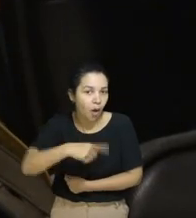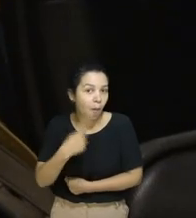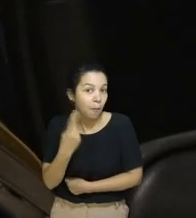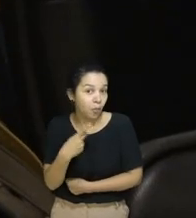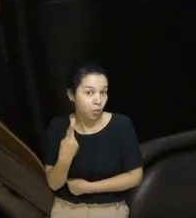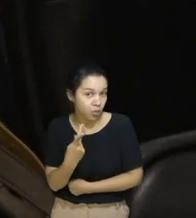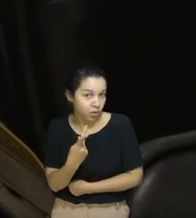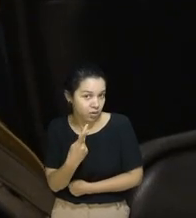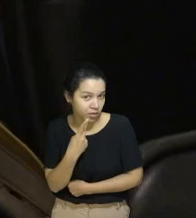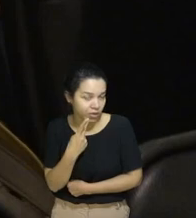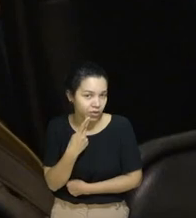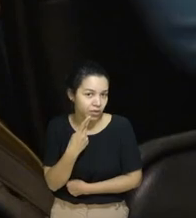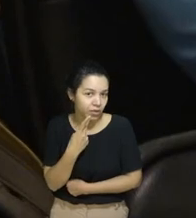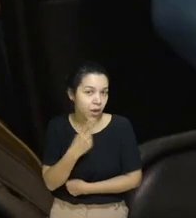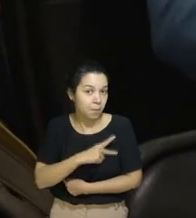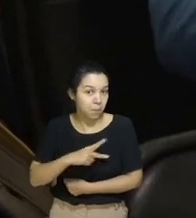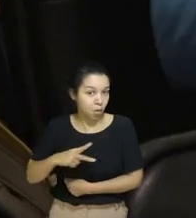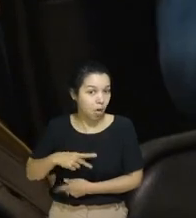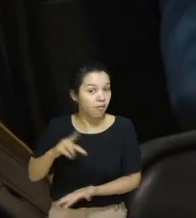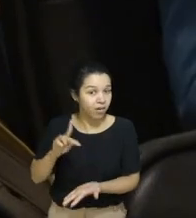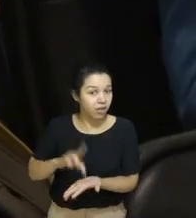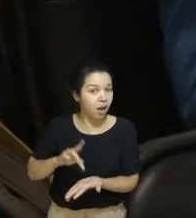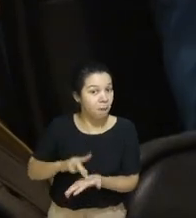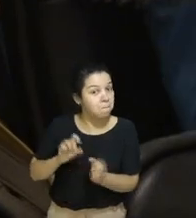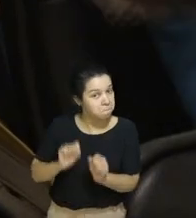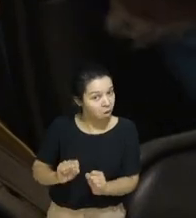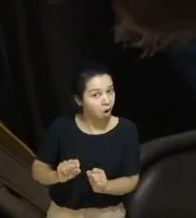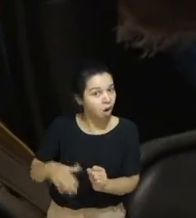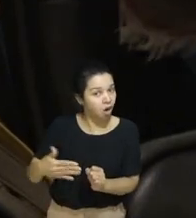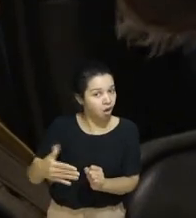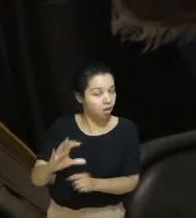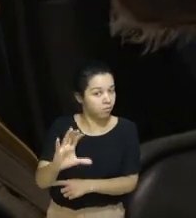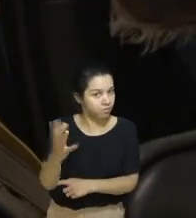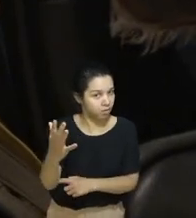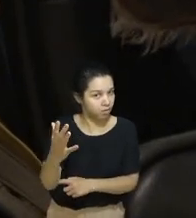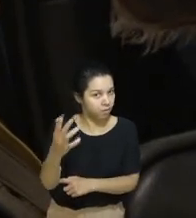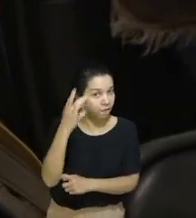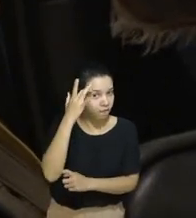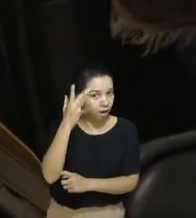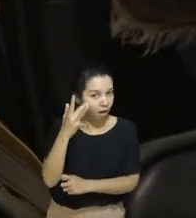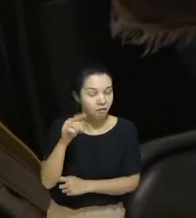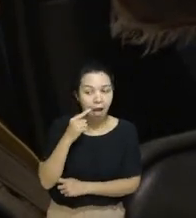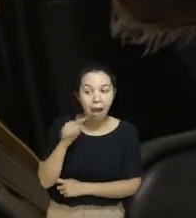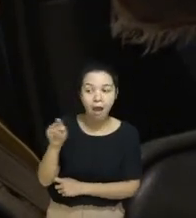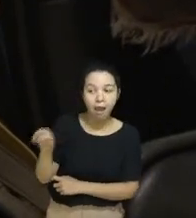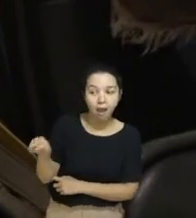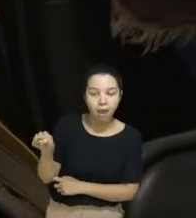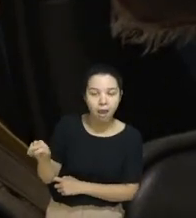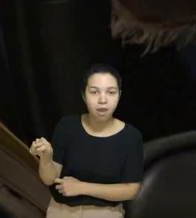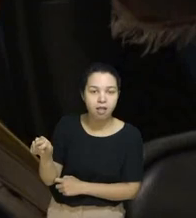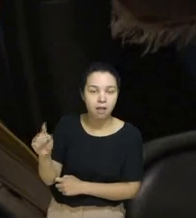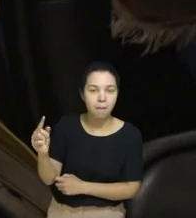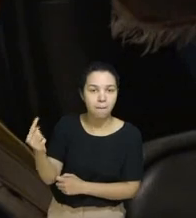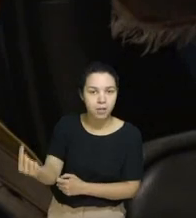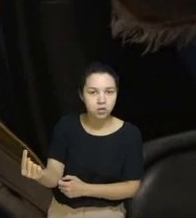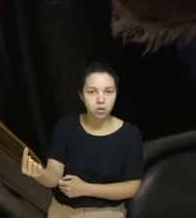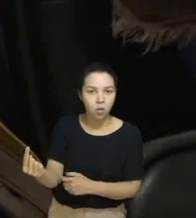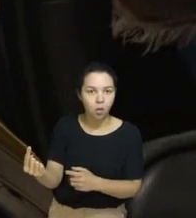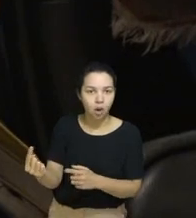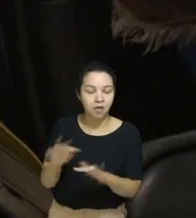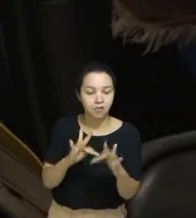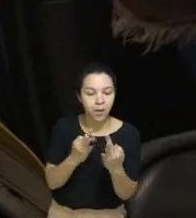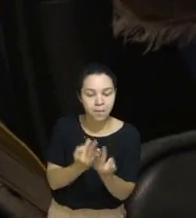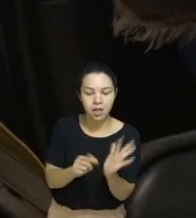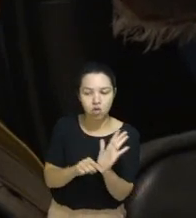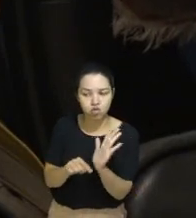realidade que pode acontecer. Porque é muito fácil falar de A e B. Se um aluno A tem todo um acolhimento da família